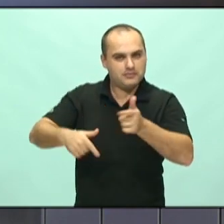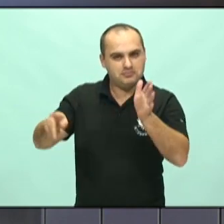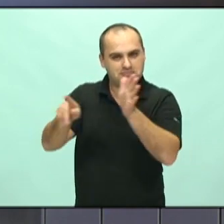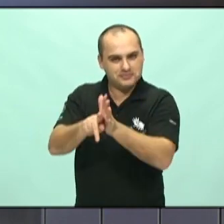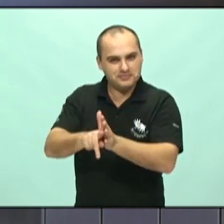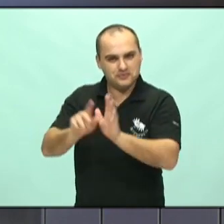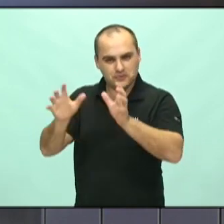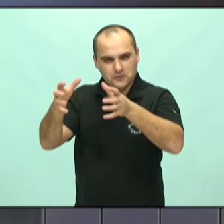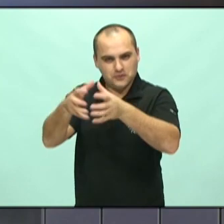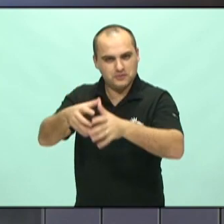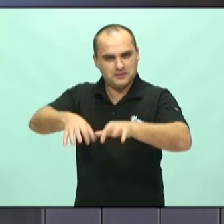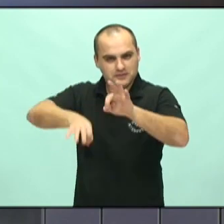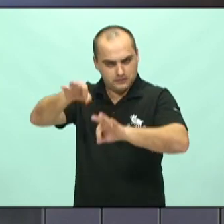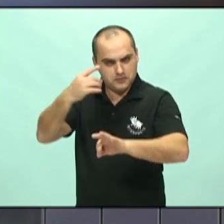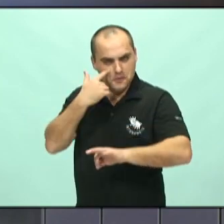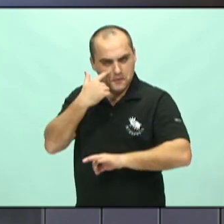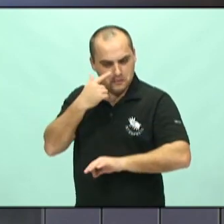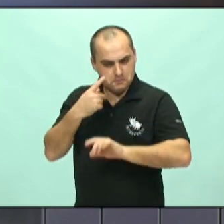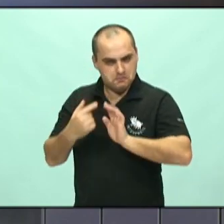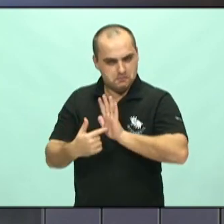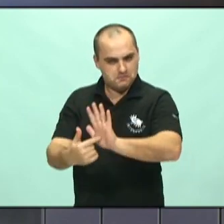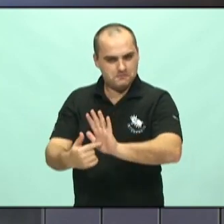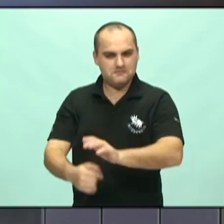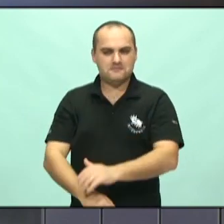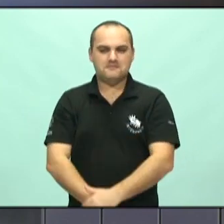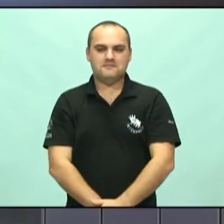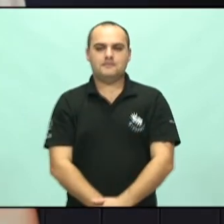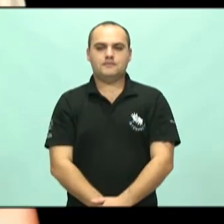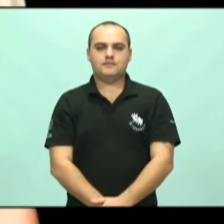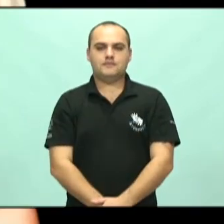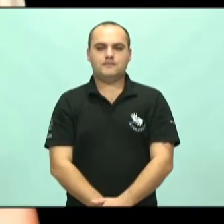Porto Cênico para a gente observar.